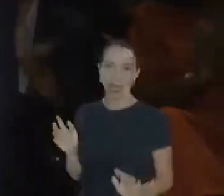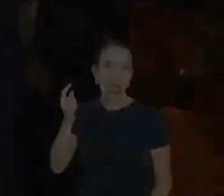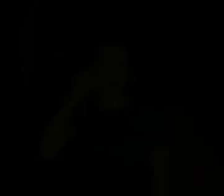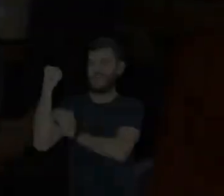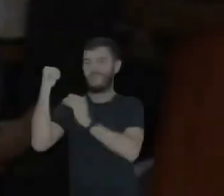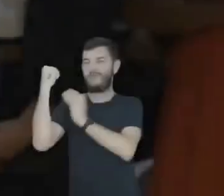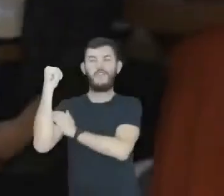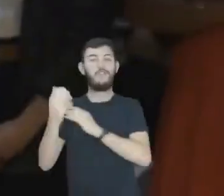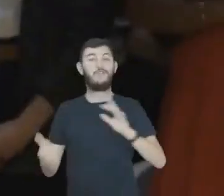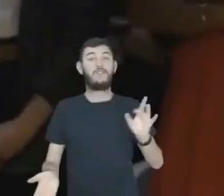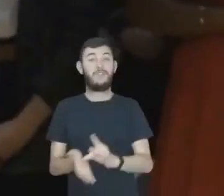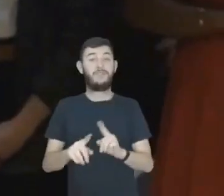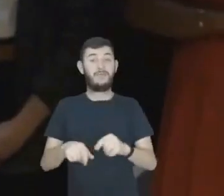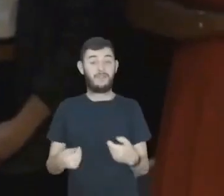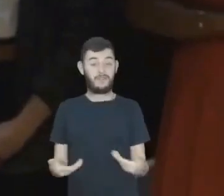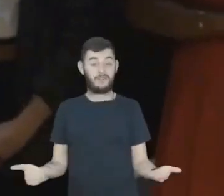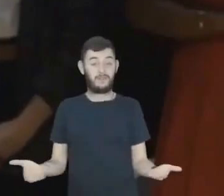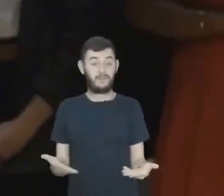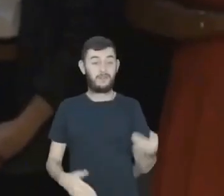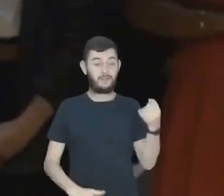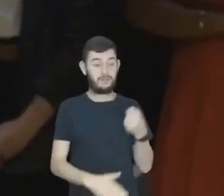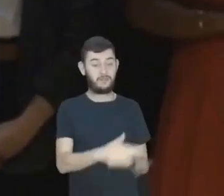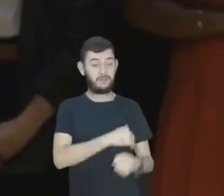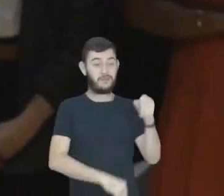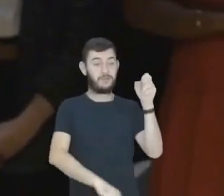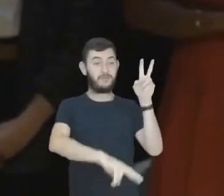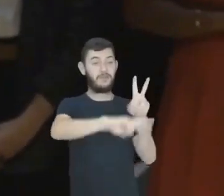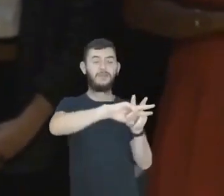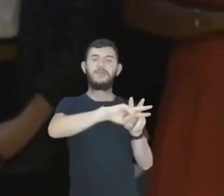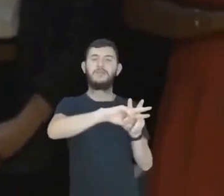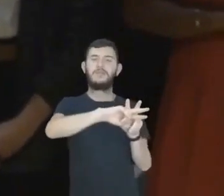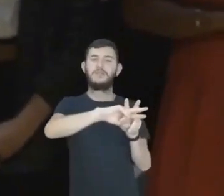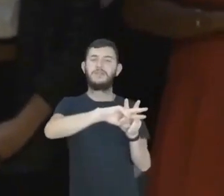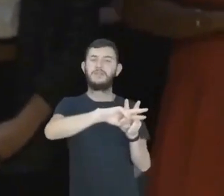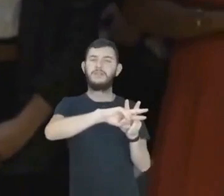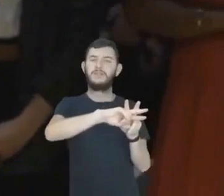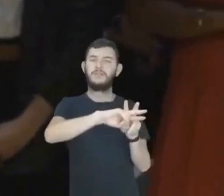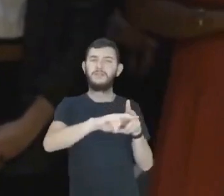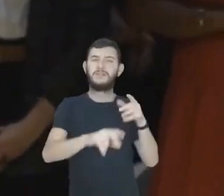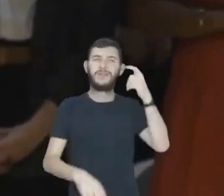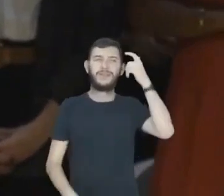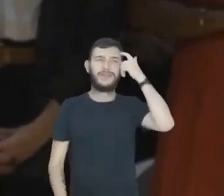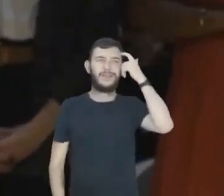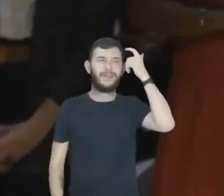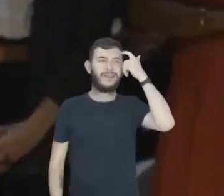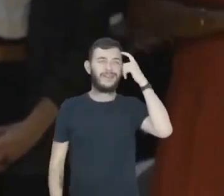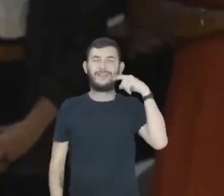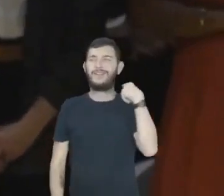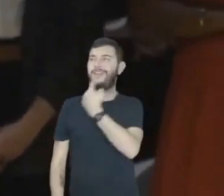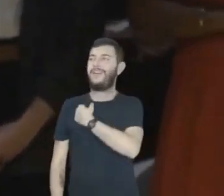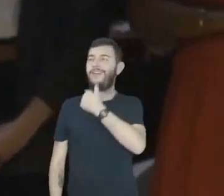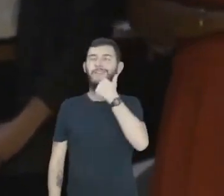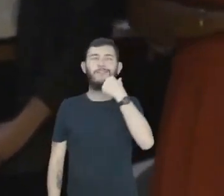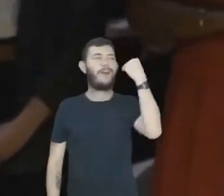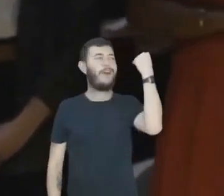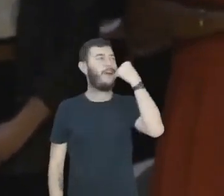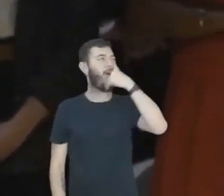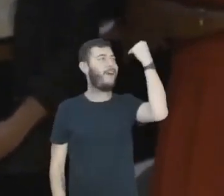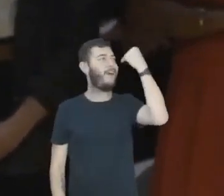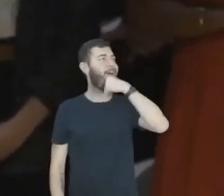culto do povo me prendero a caixa do que a gente vai ficar mais fraco Oi